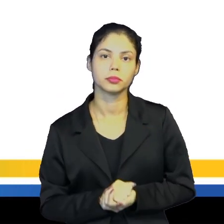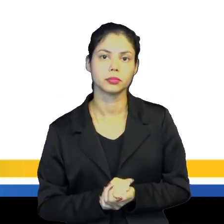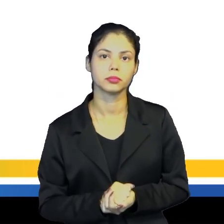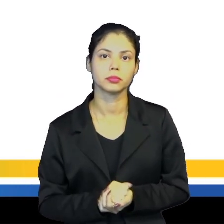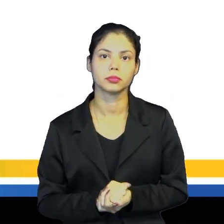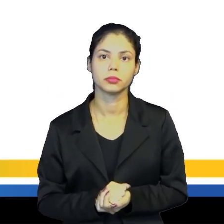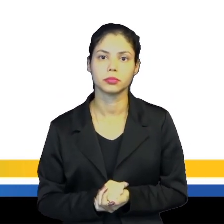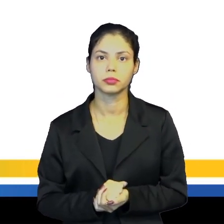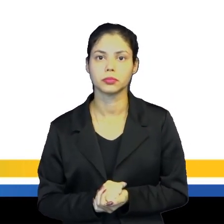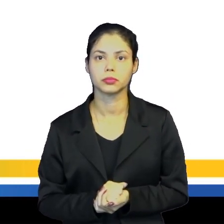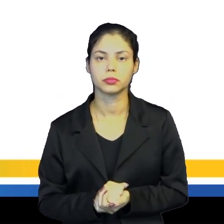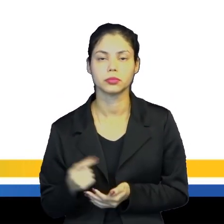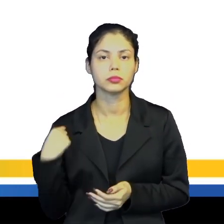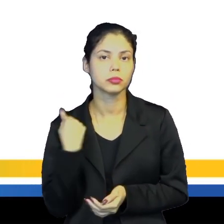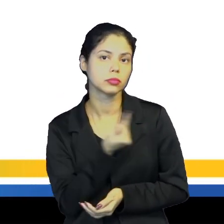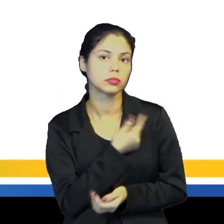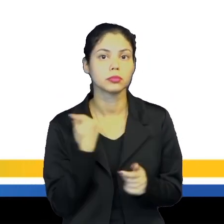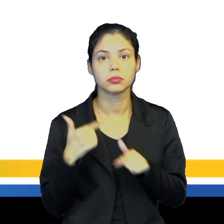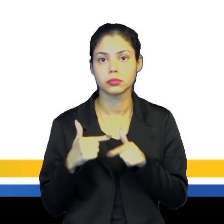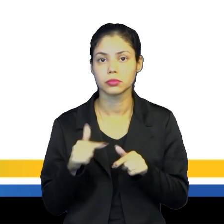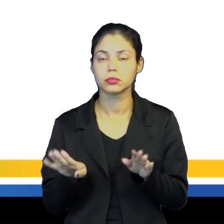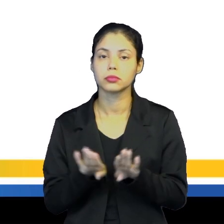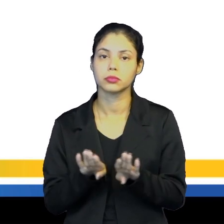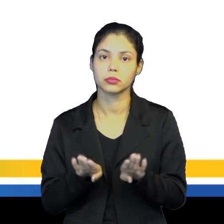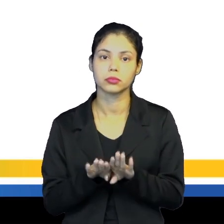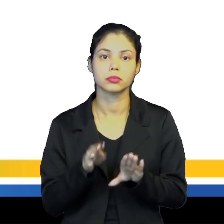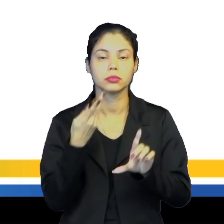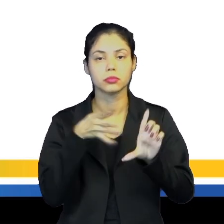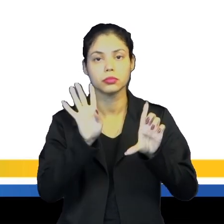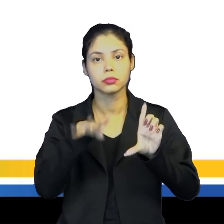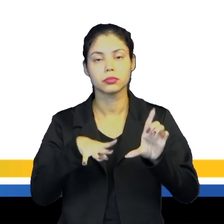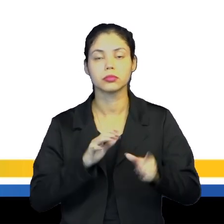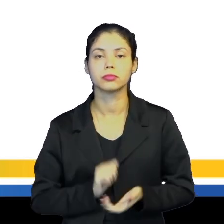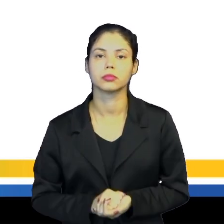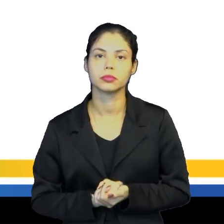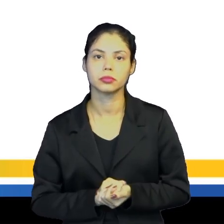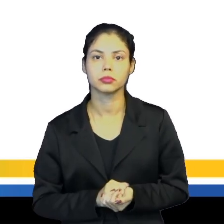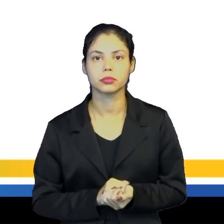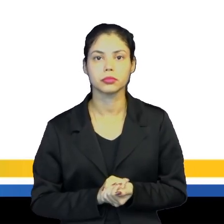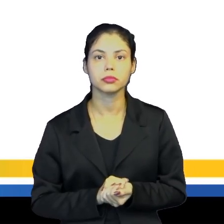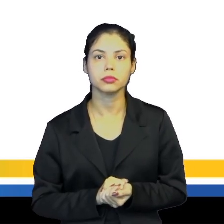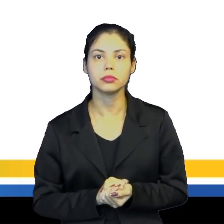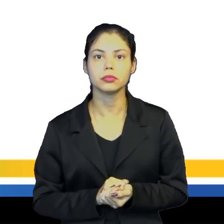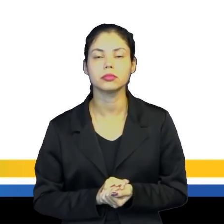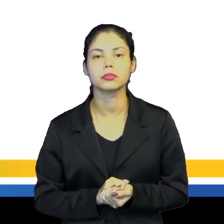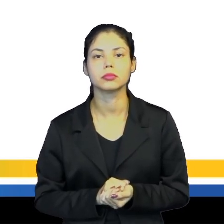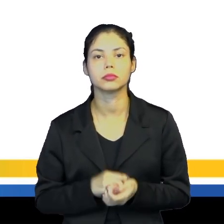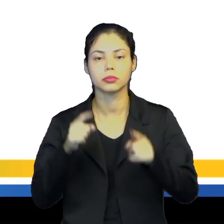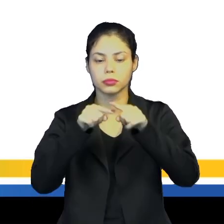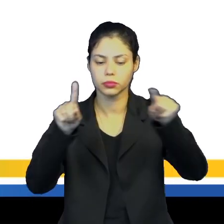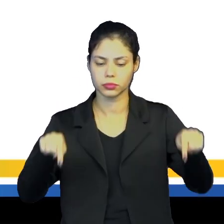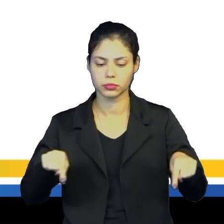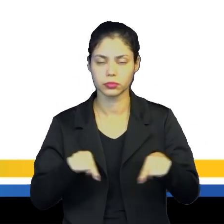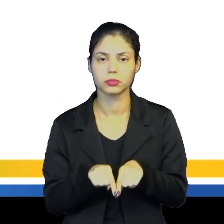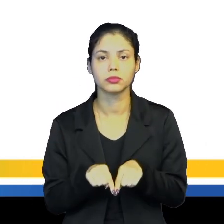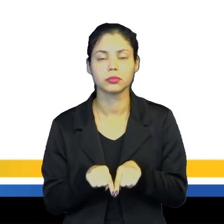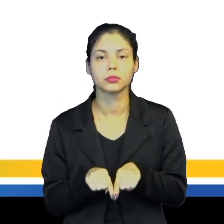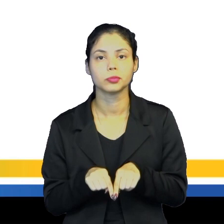um assunto que a gente vai tratar na tabela. Pode ser assuntos, tá? Sala de